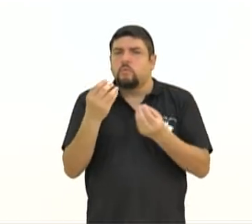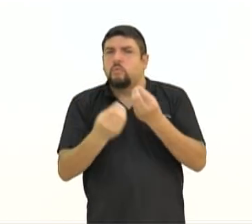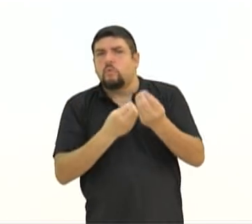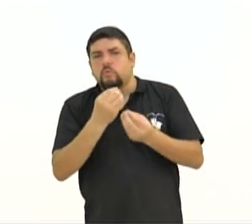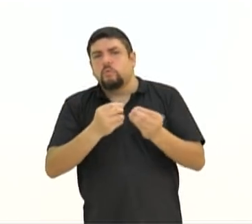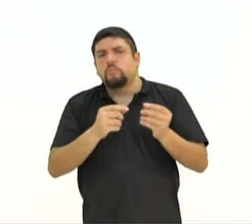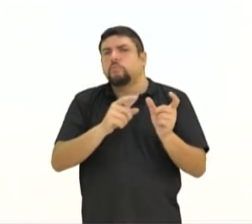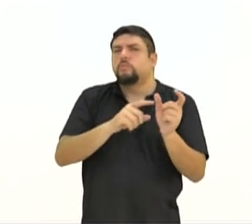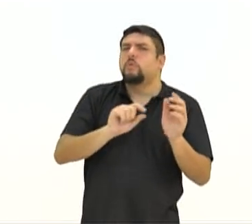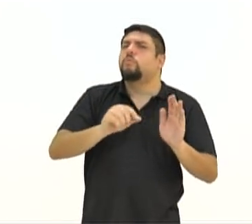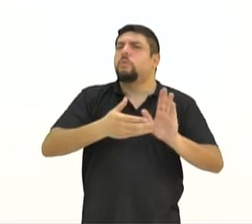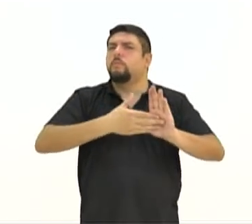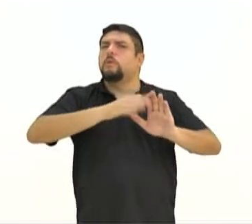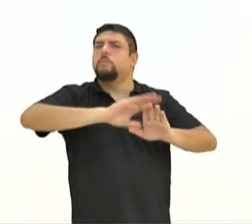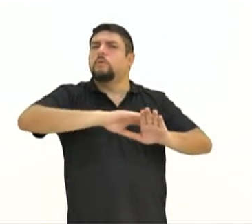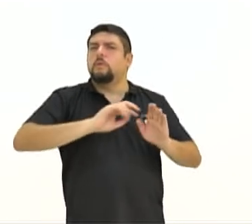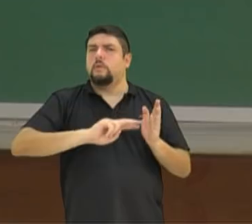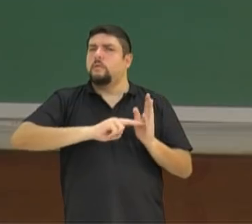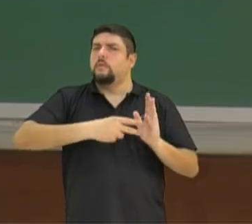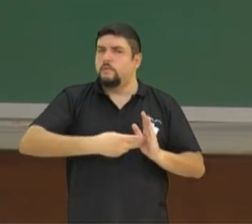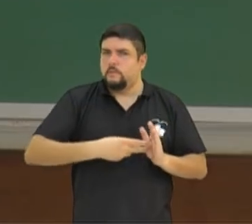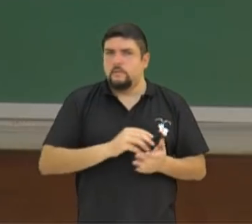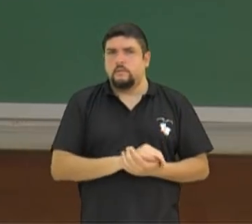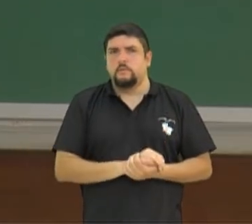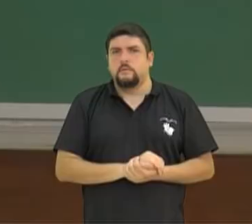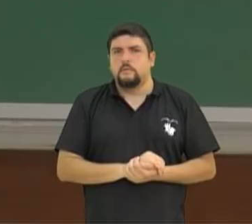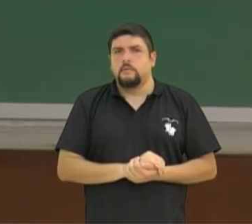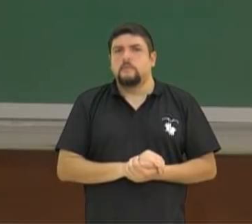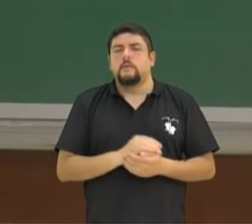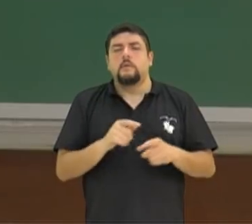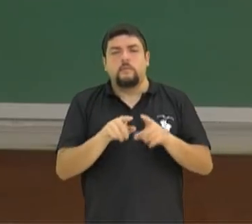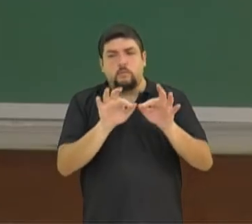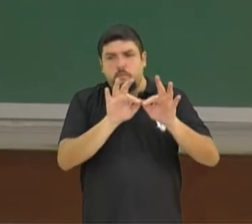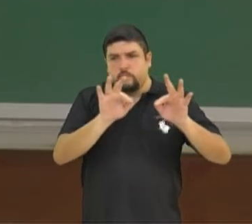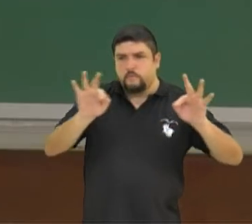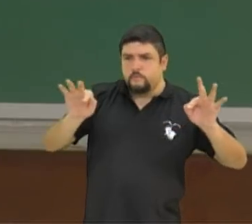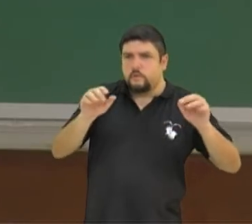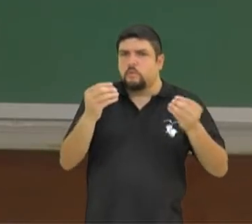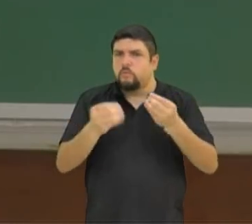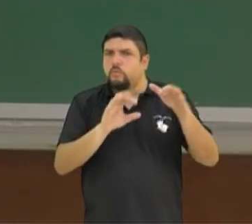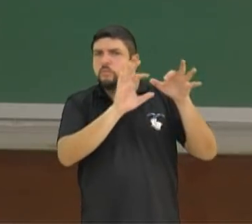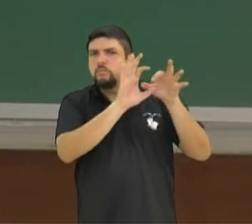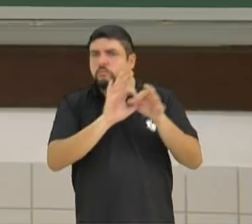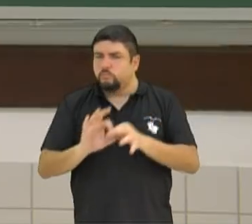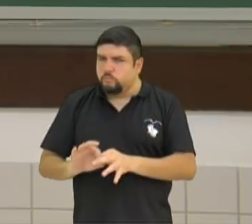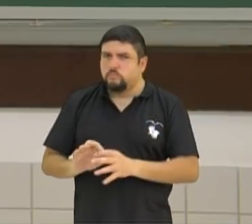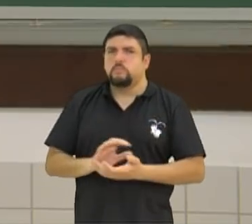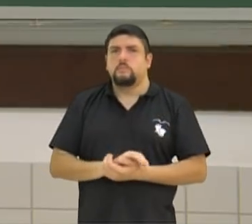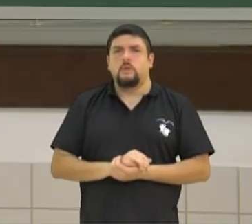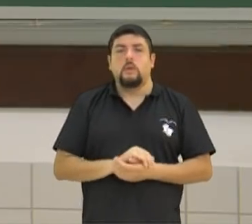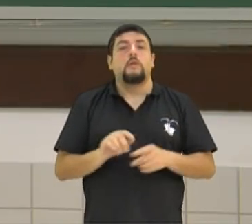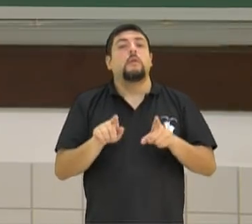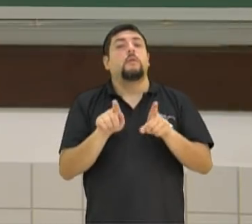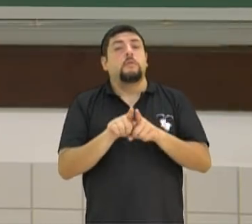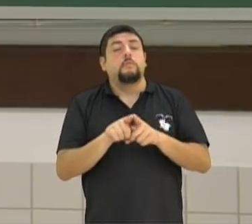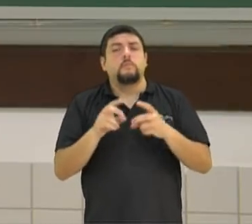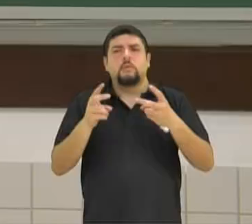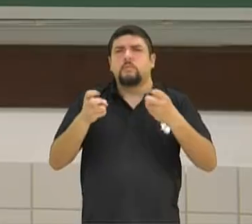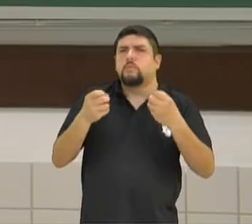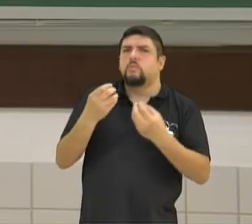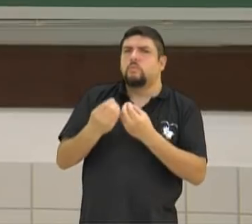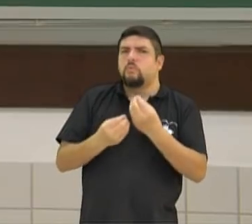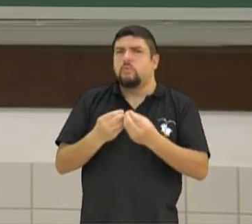O sentido que as palavras adquirem dentro de uma determinada frase, dentro de um determinado contexto, né? Fizemos a identificação dos efeitos